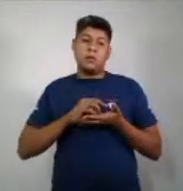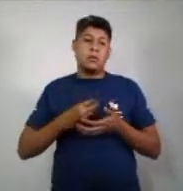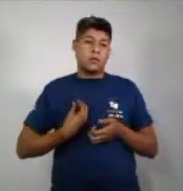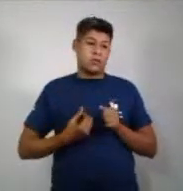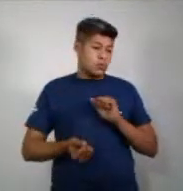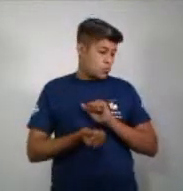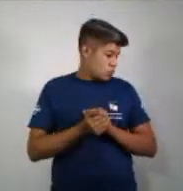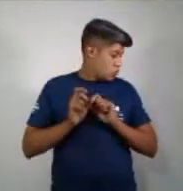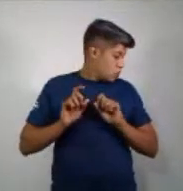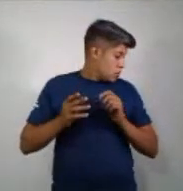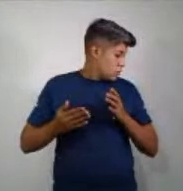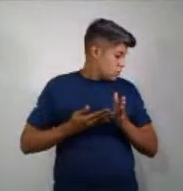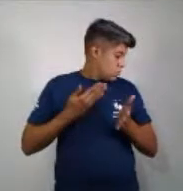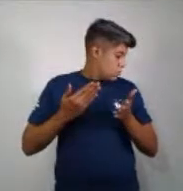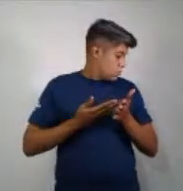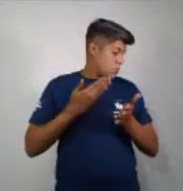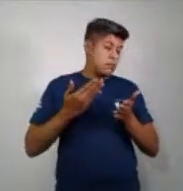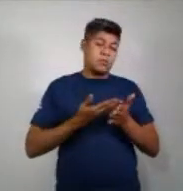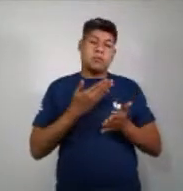em catálogo.